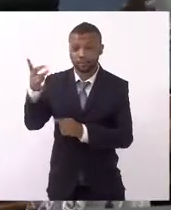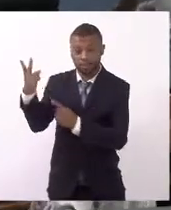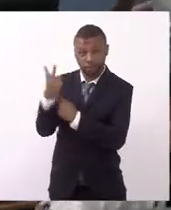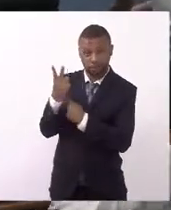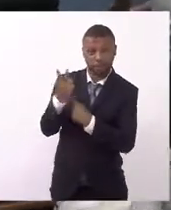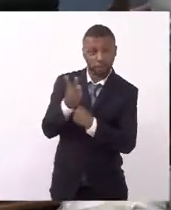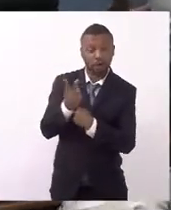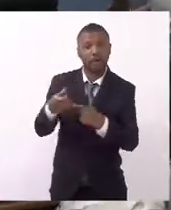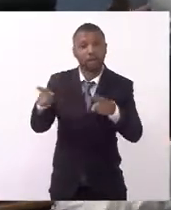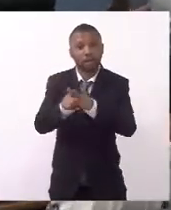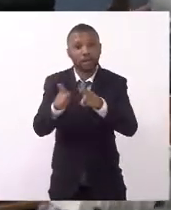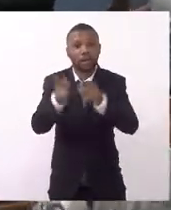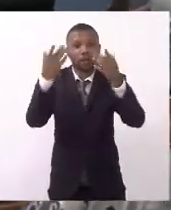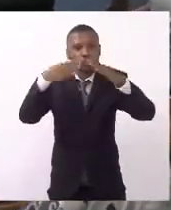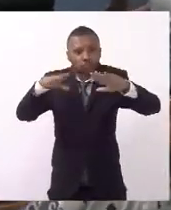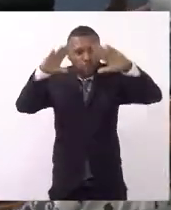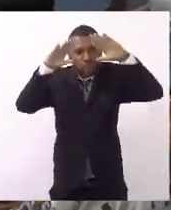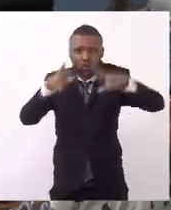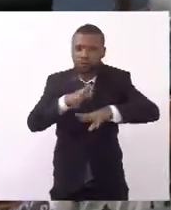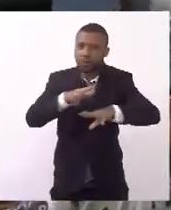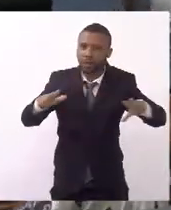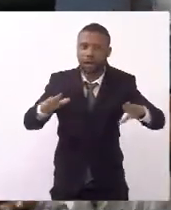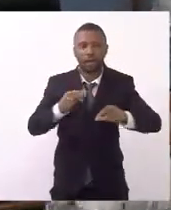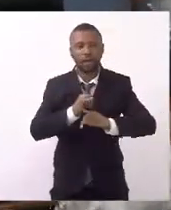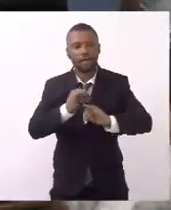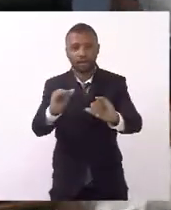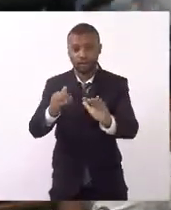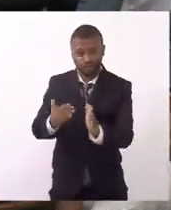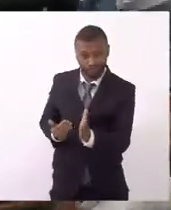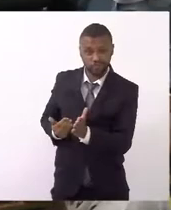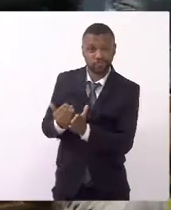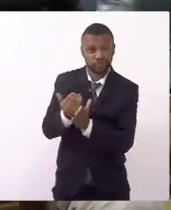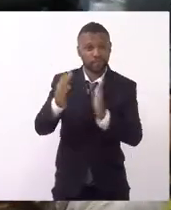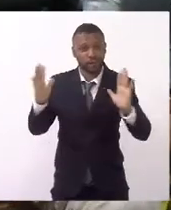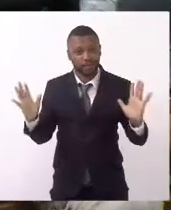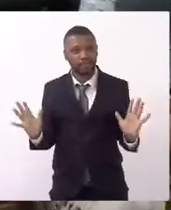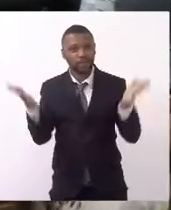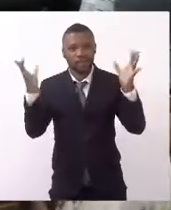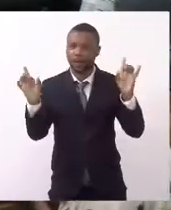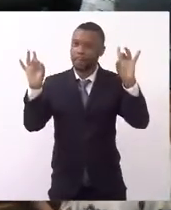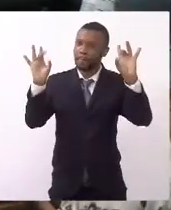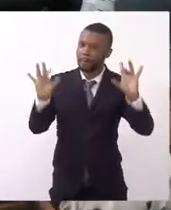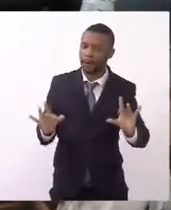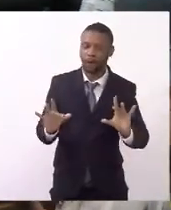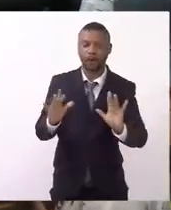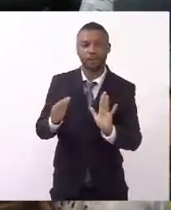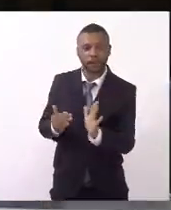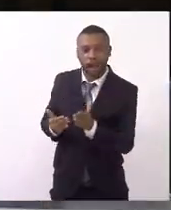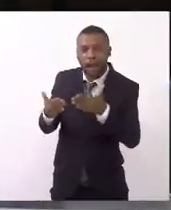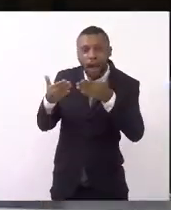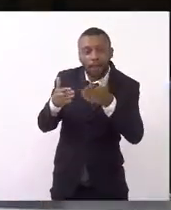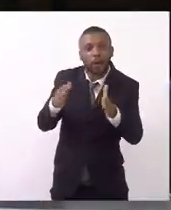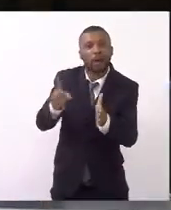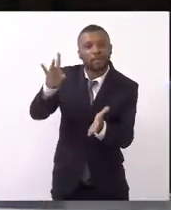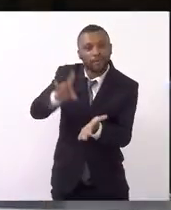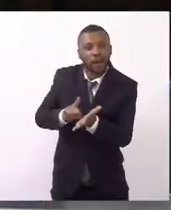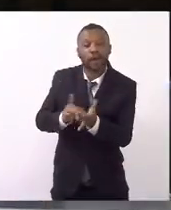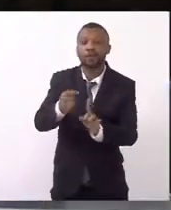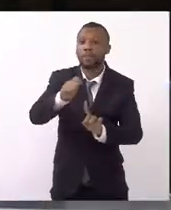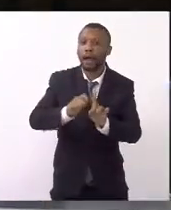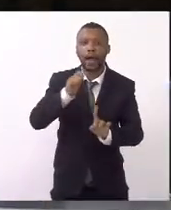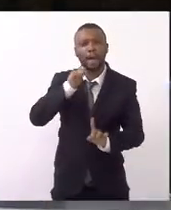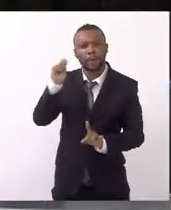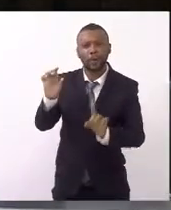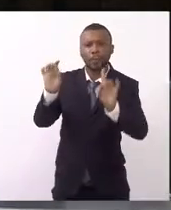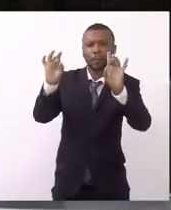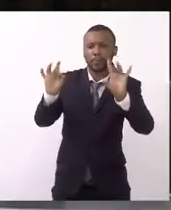e dos orixás declaro aberto a sessão solene de abertura oficial do Abril Verde